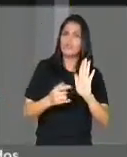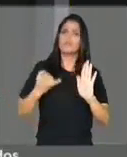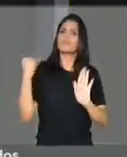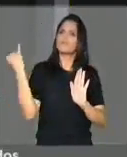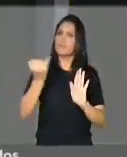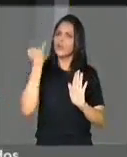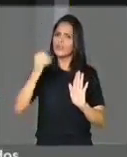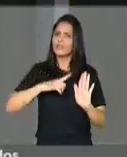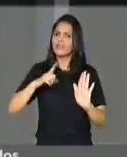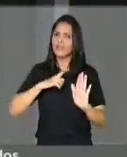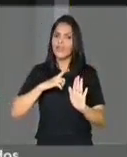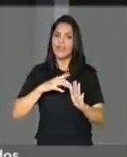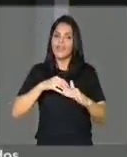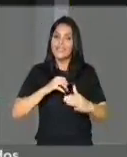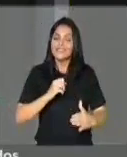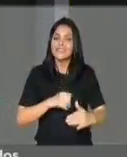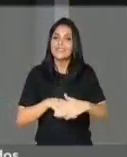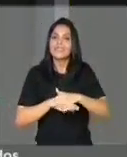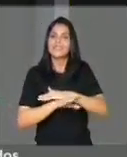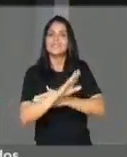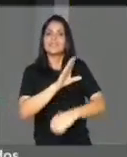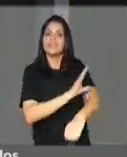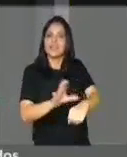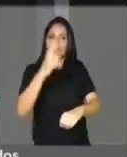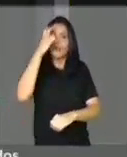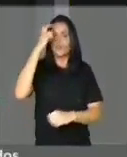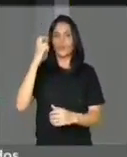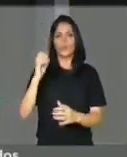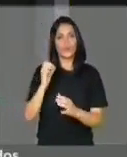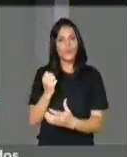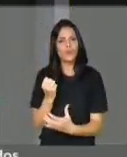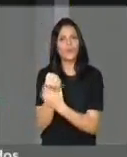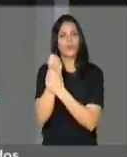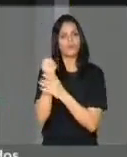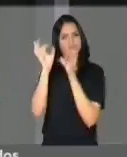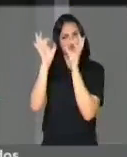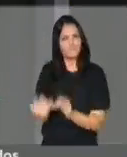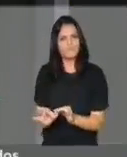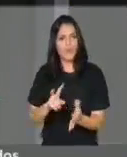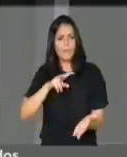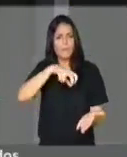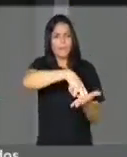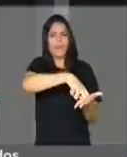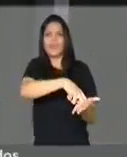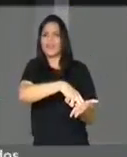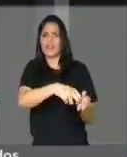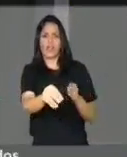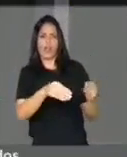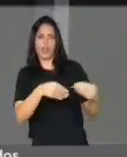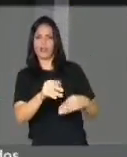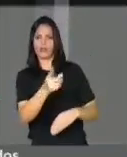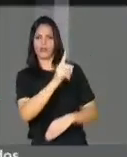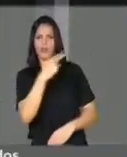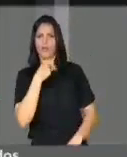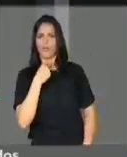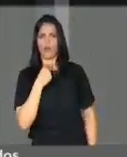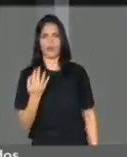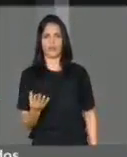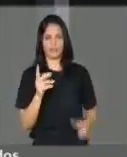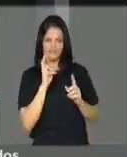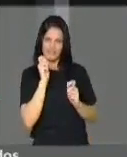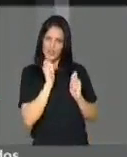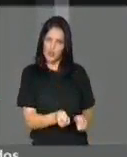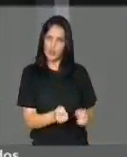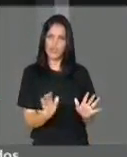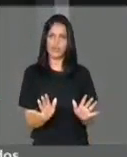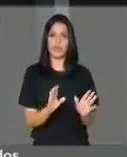de se estabelecer uma cultura de segurança mais rígida, com penalidades menos complacentes. Trazendo a questão para a